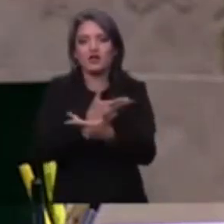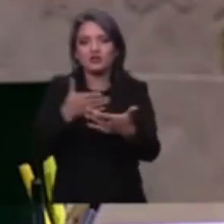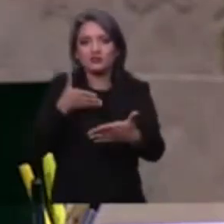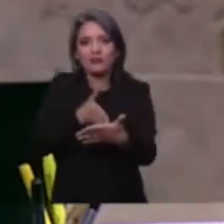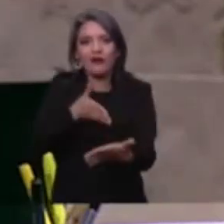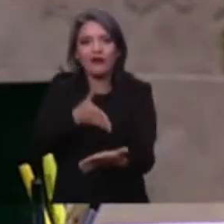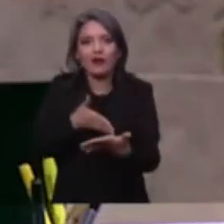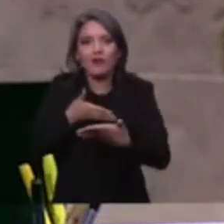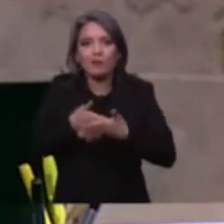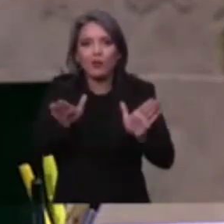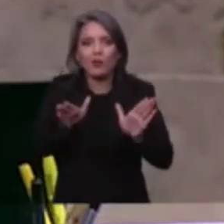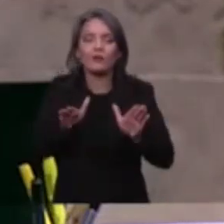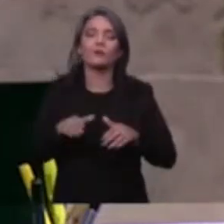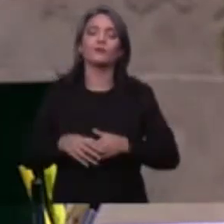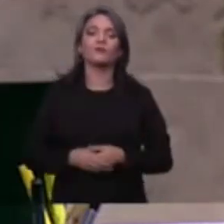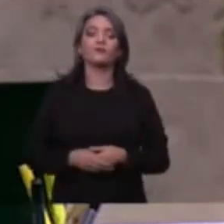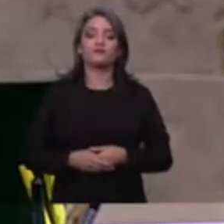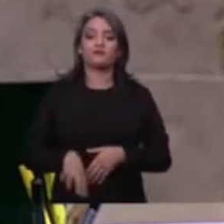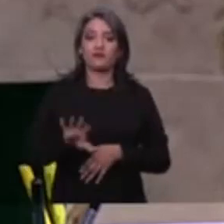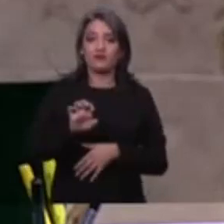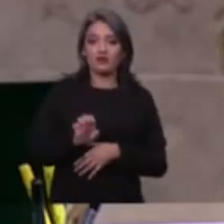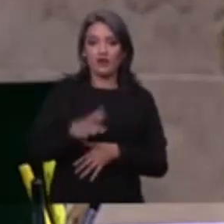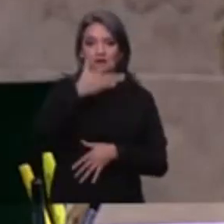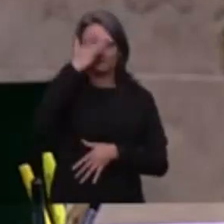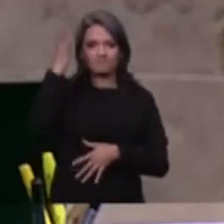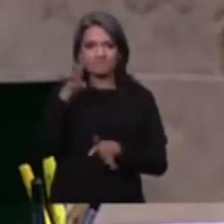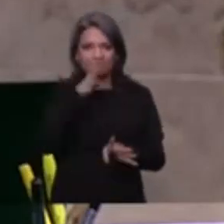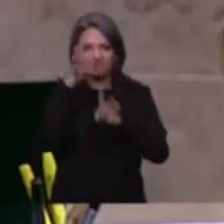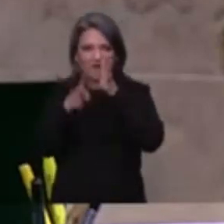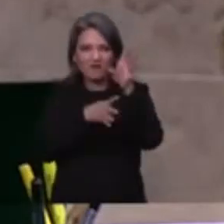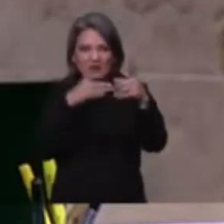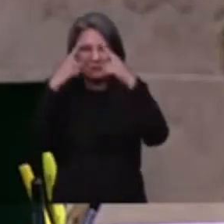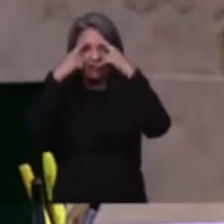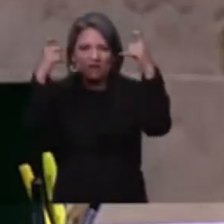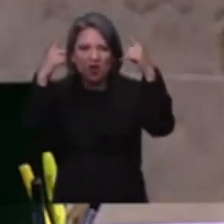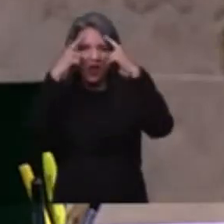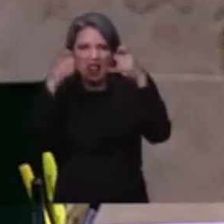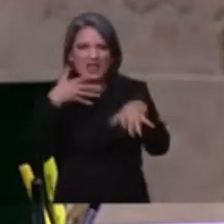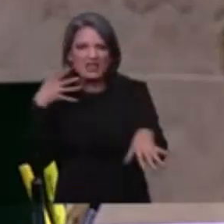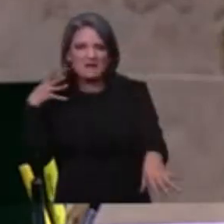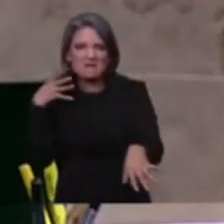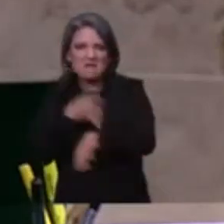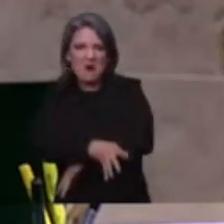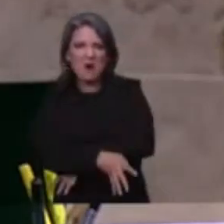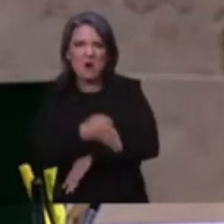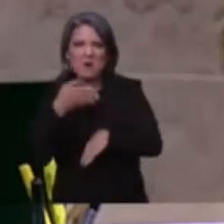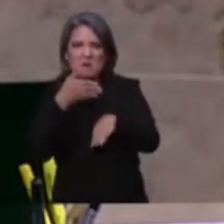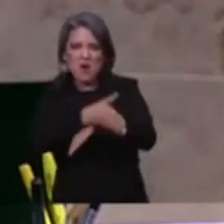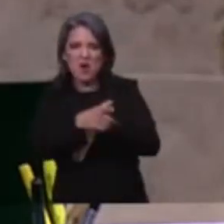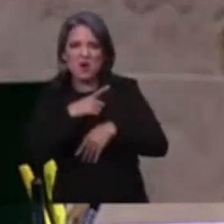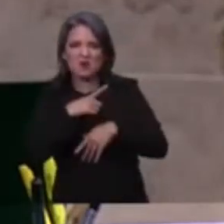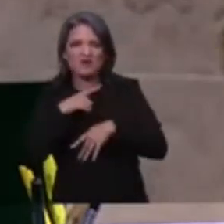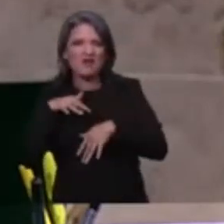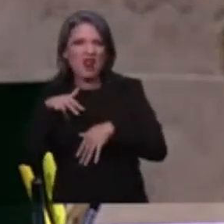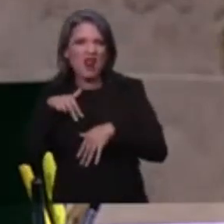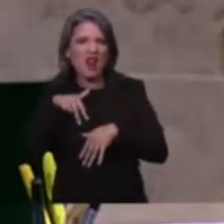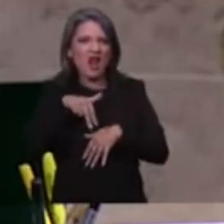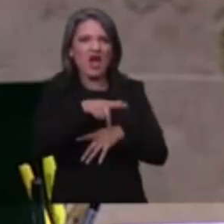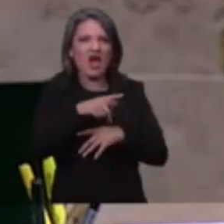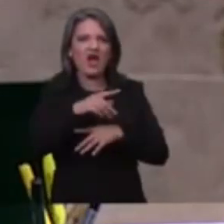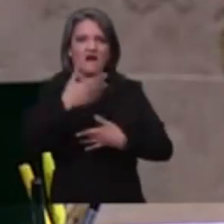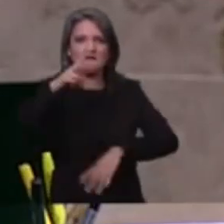E. Os invasores mais agressivos invadiram de forma avançando intermitentemente,